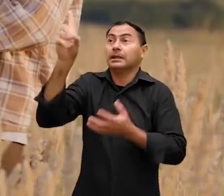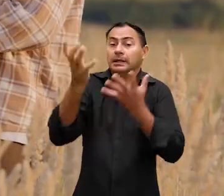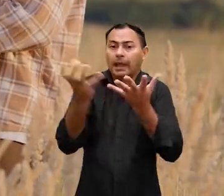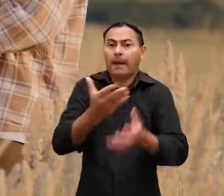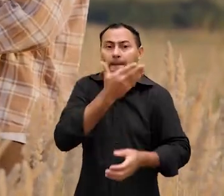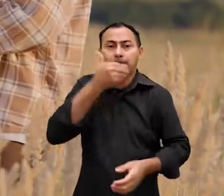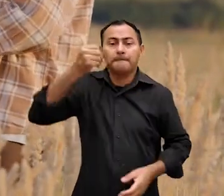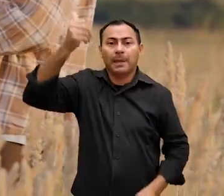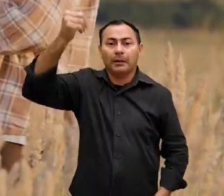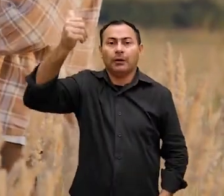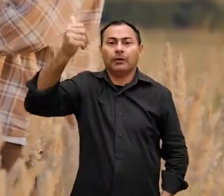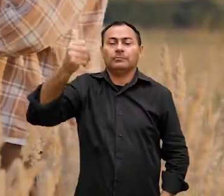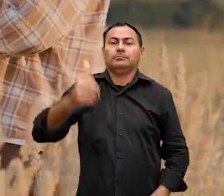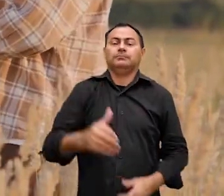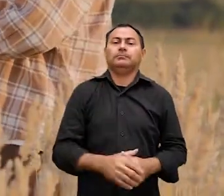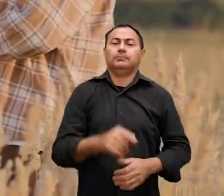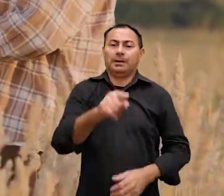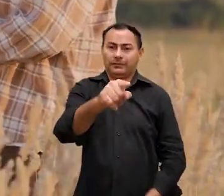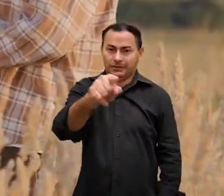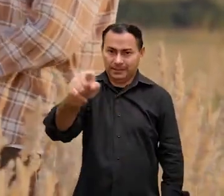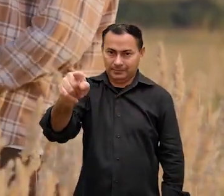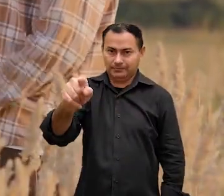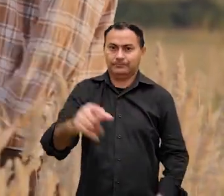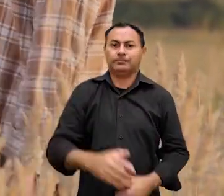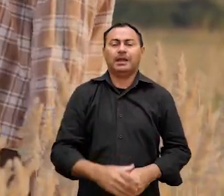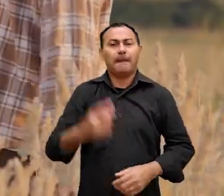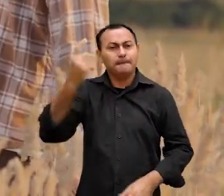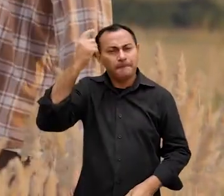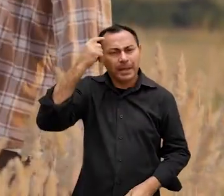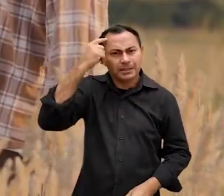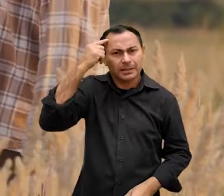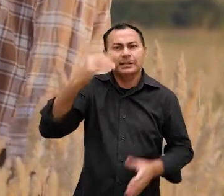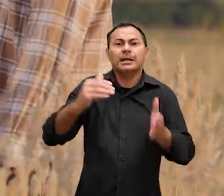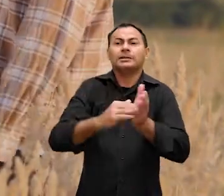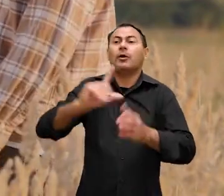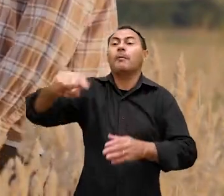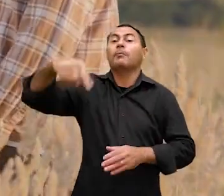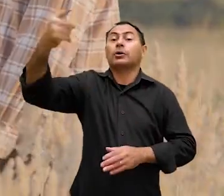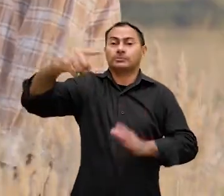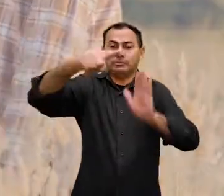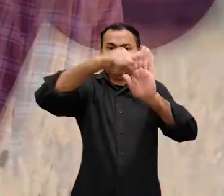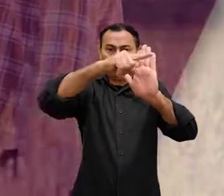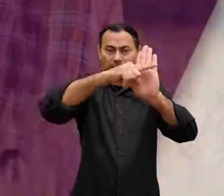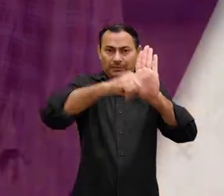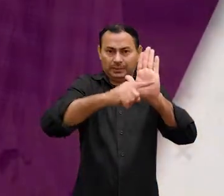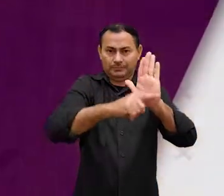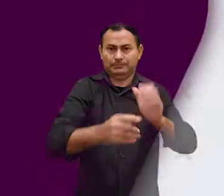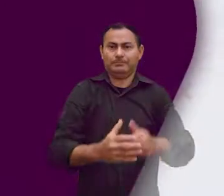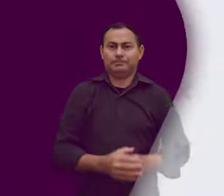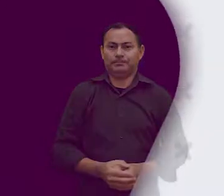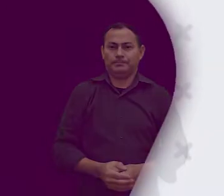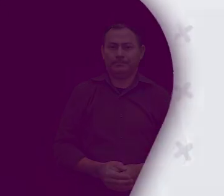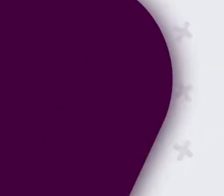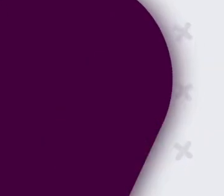o melhor para você. Pense nisso. Até o nosso próximo programa.